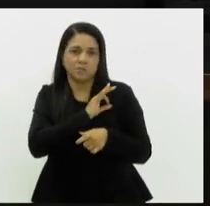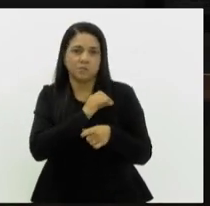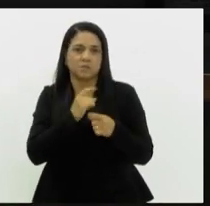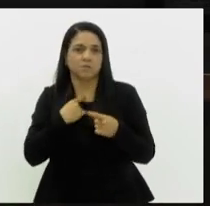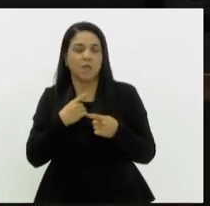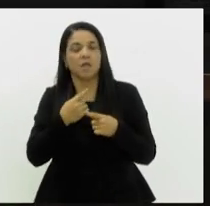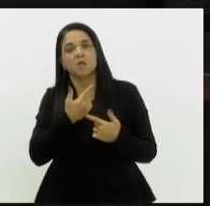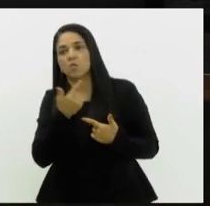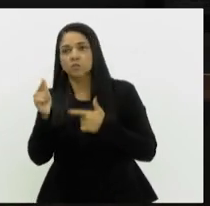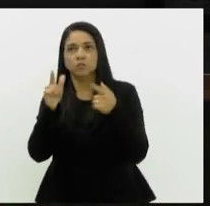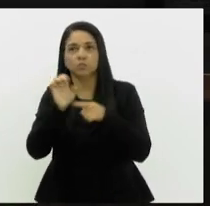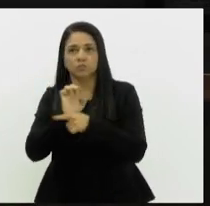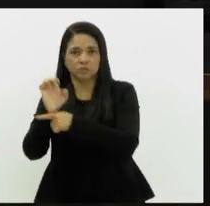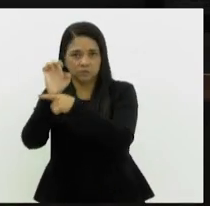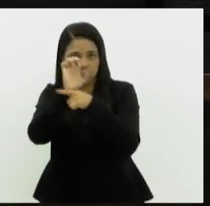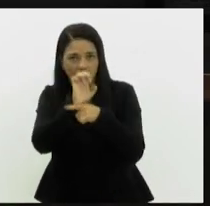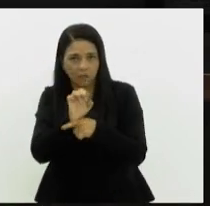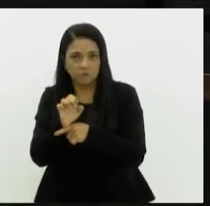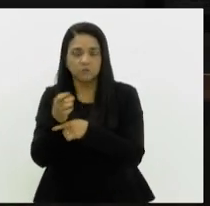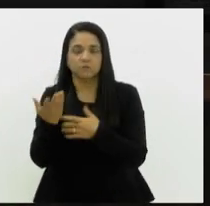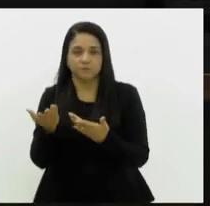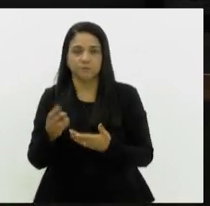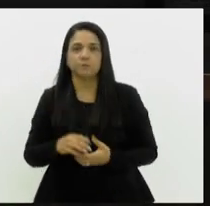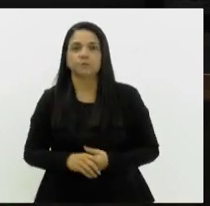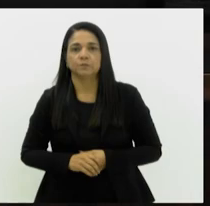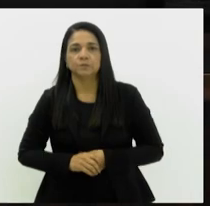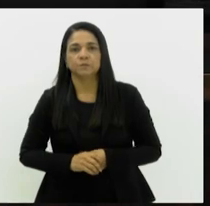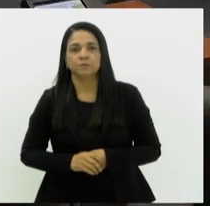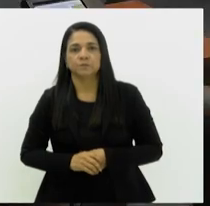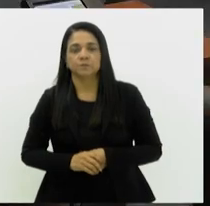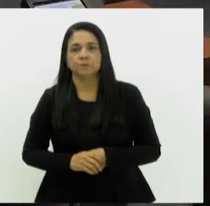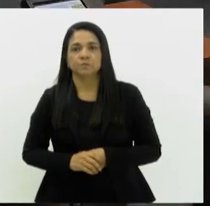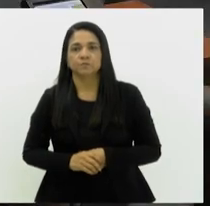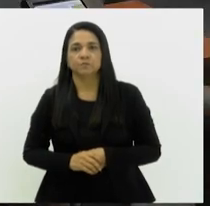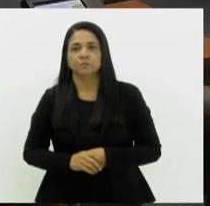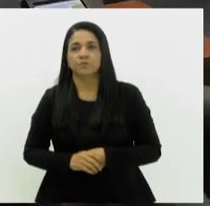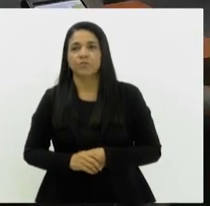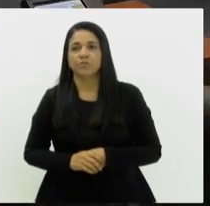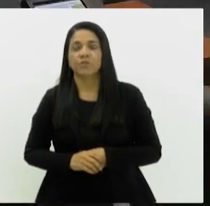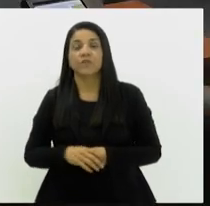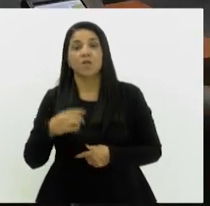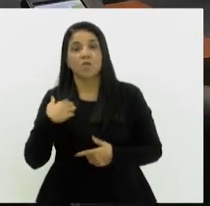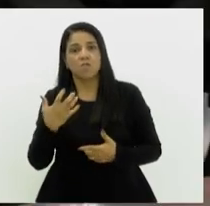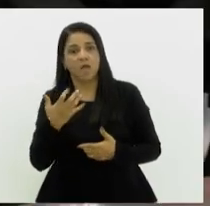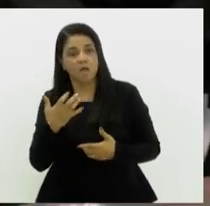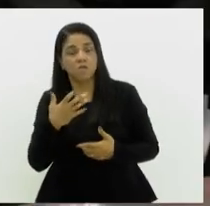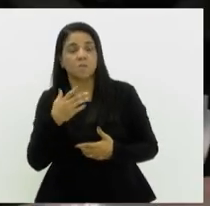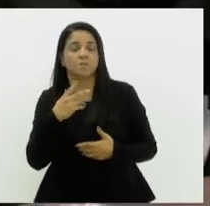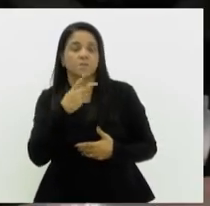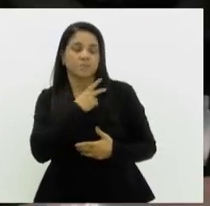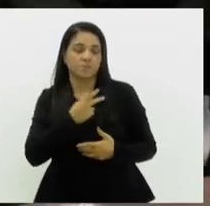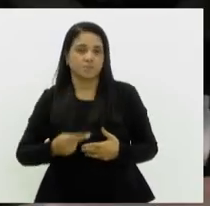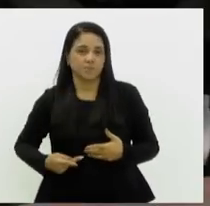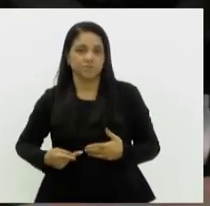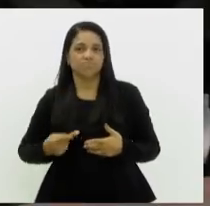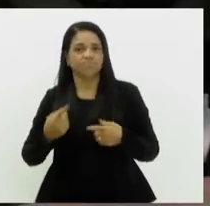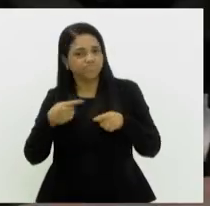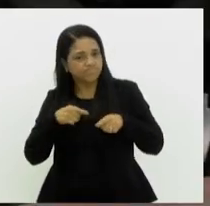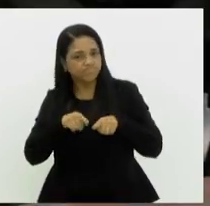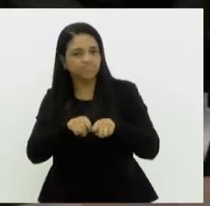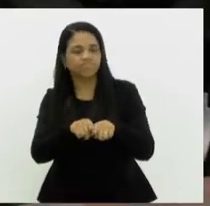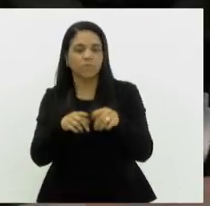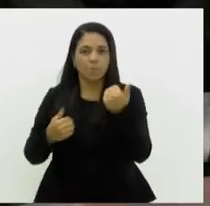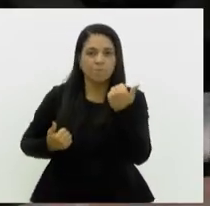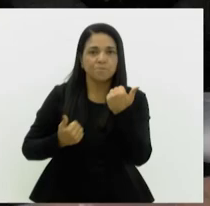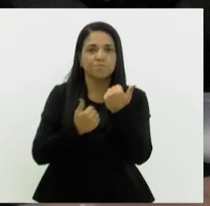da Federação. Deputado Link. Rápido. Senhor presidente, me associar a todos os colegas na solidariedade ao